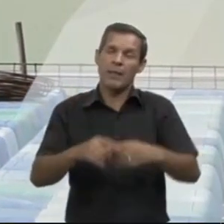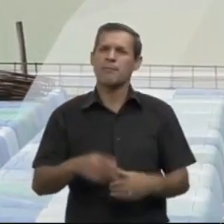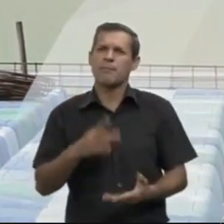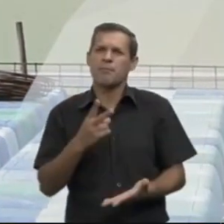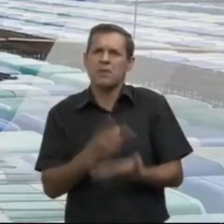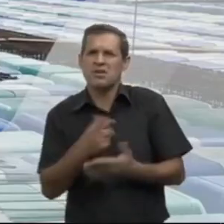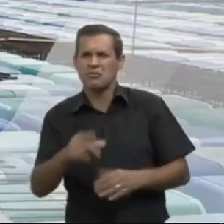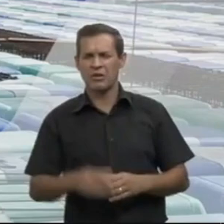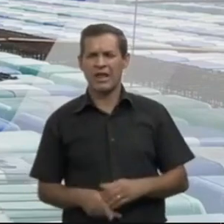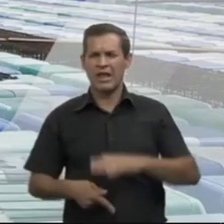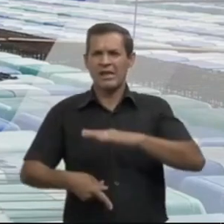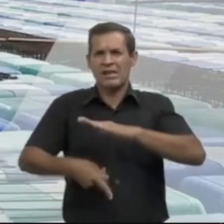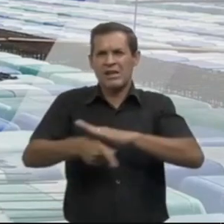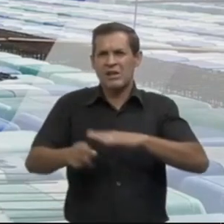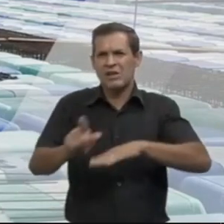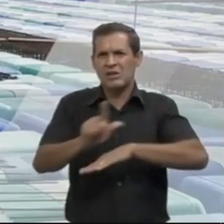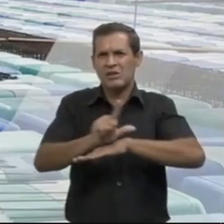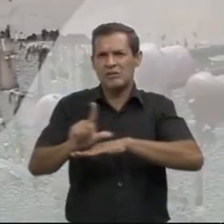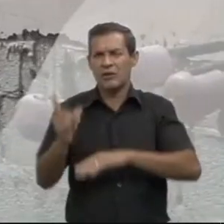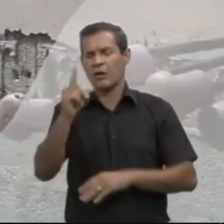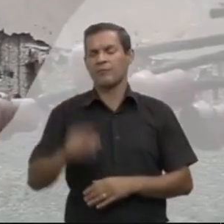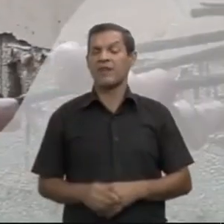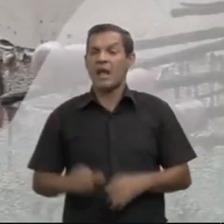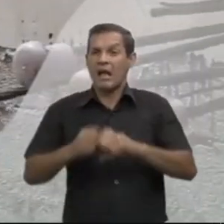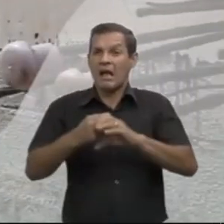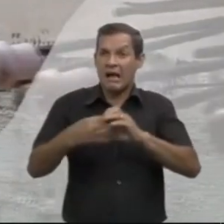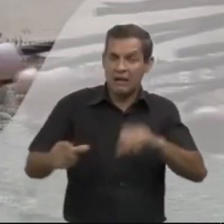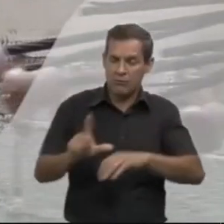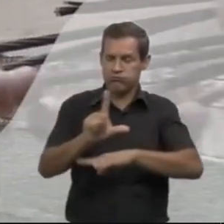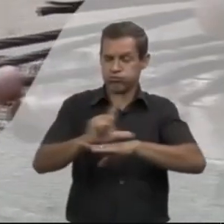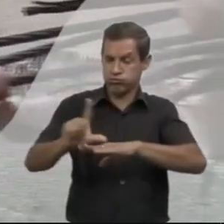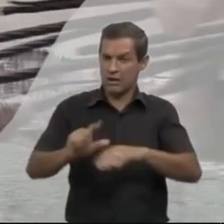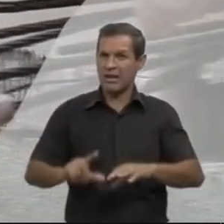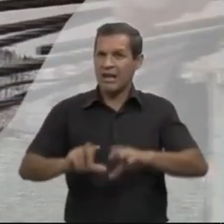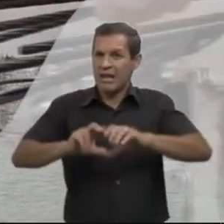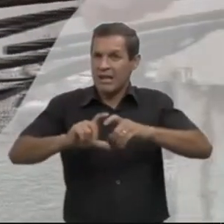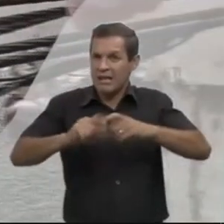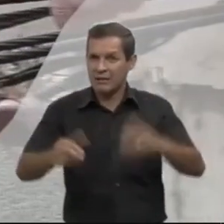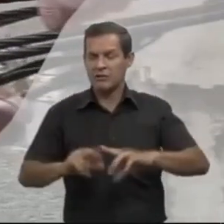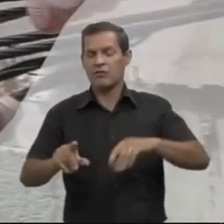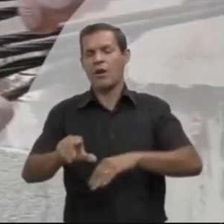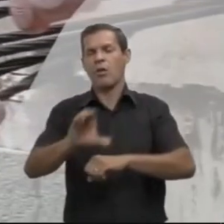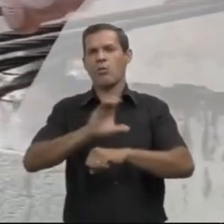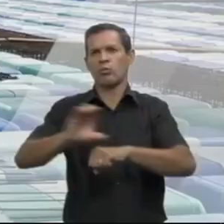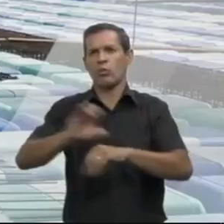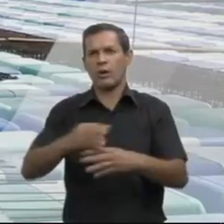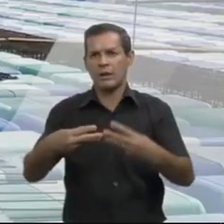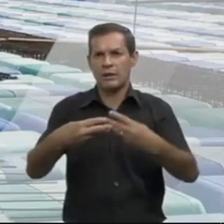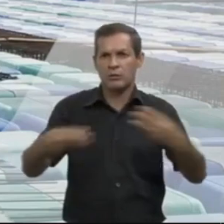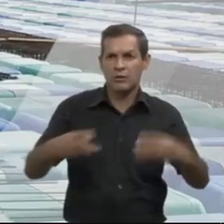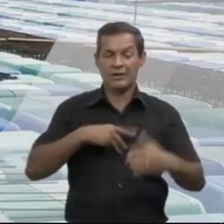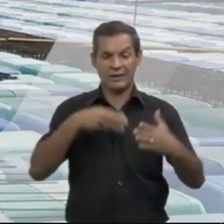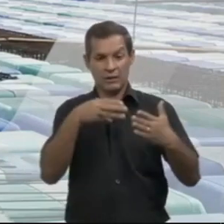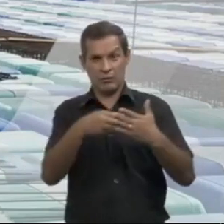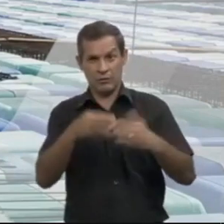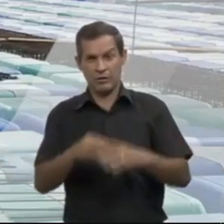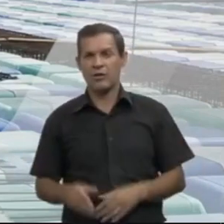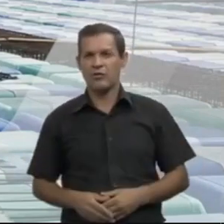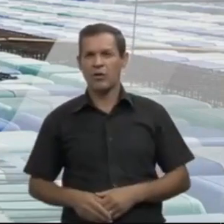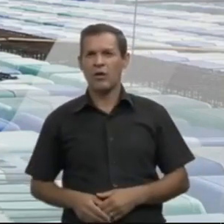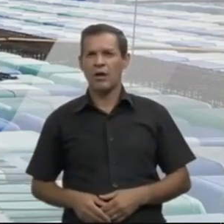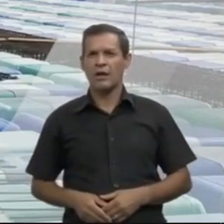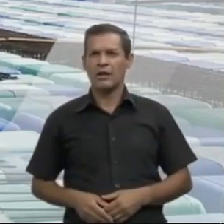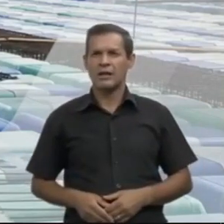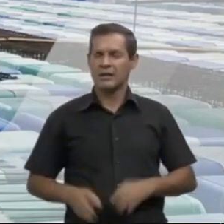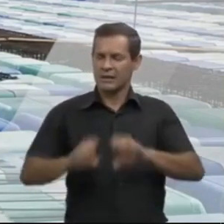apesar de não terem vigas altas, a espessura da laje, em geral, ela é maior do que uma laje em concreto armado. Então, se você tem uma limitação de gabarito do